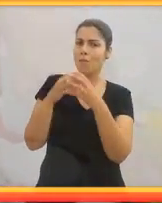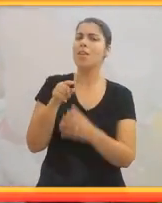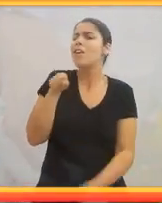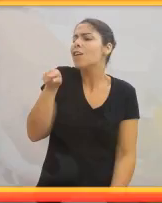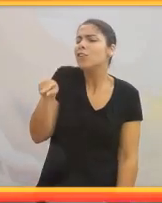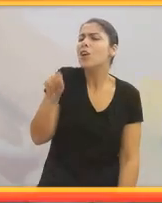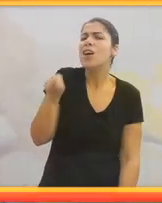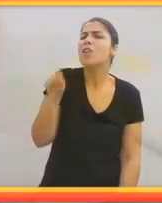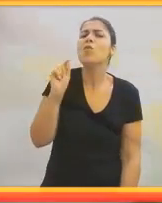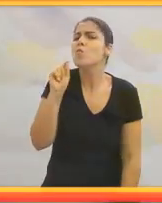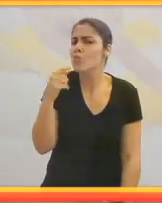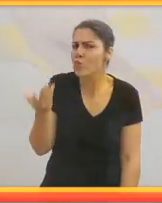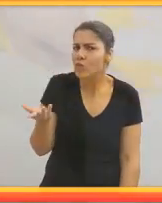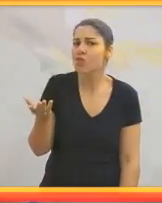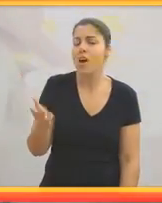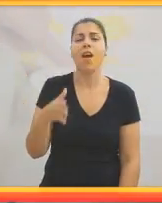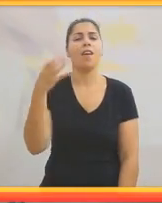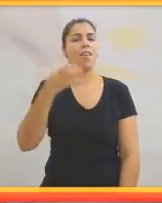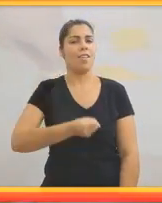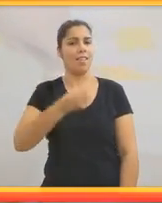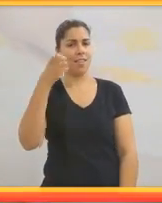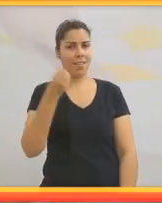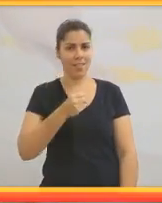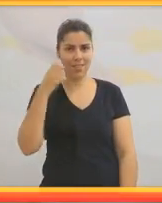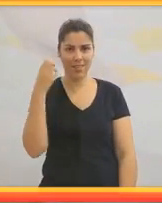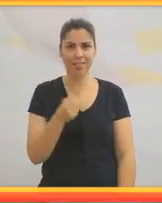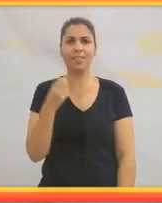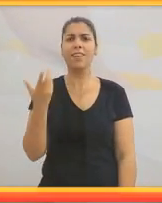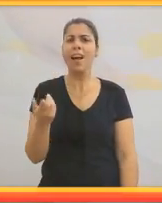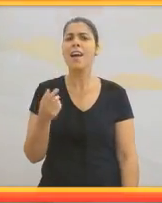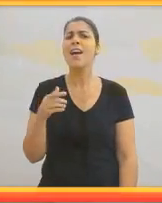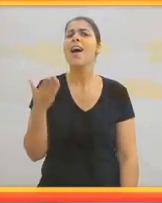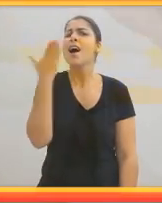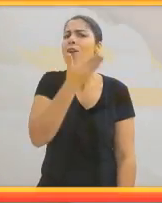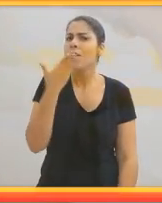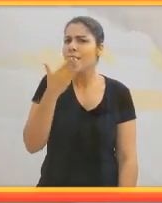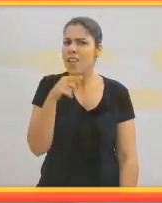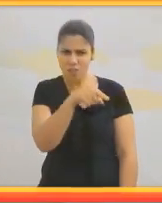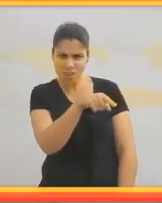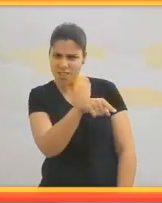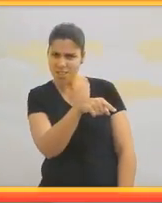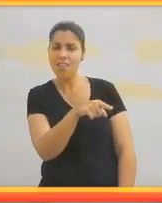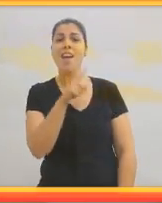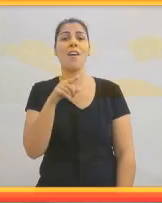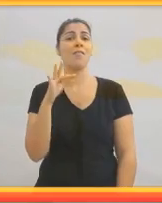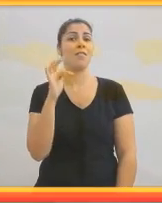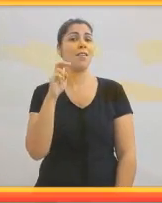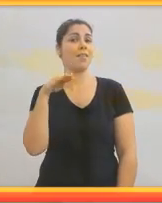Isso aqui? Leite. Açúcar. Isso aqui?